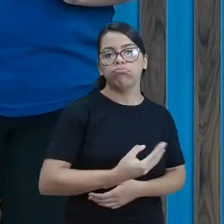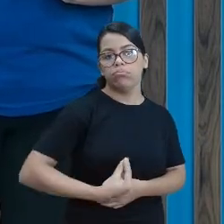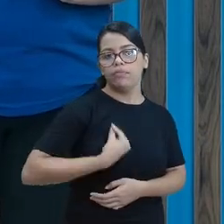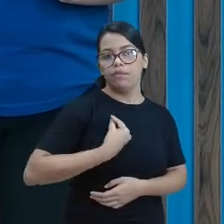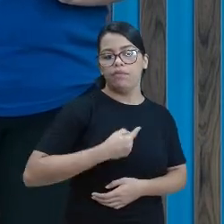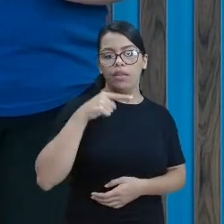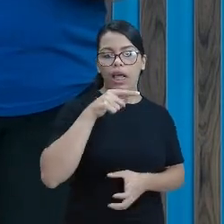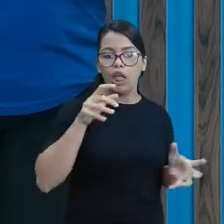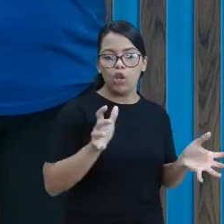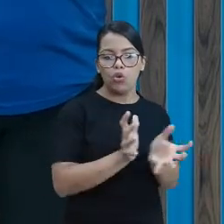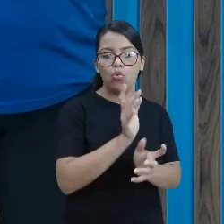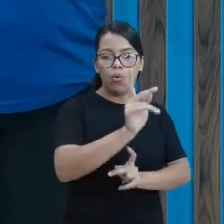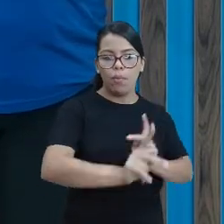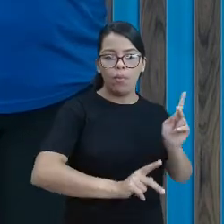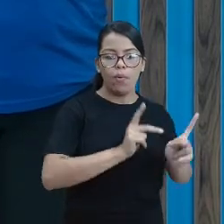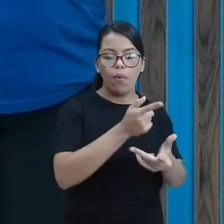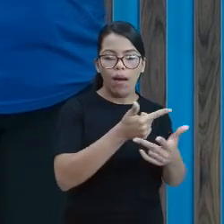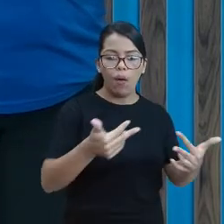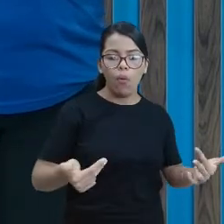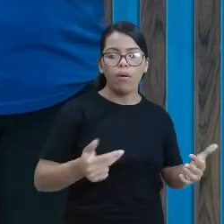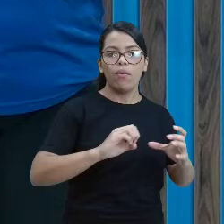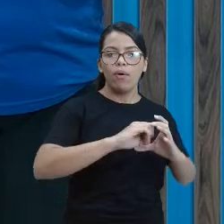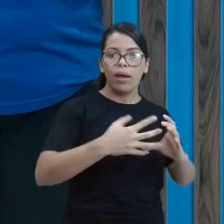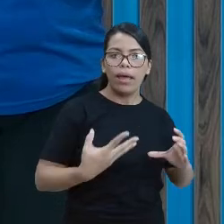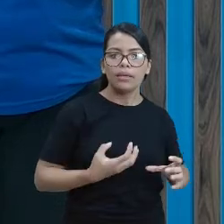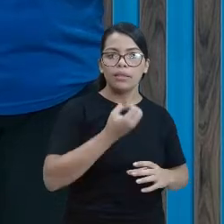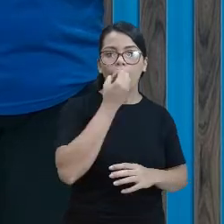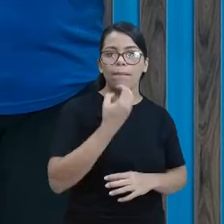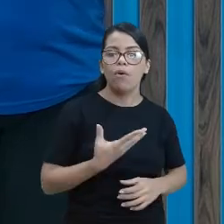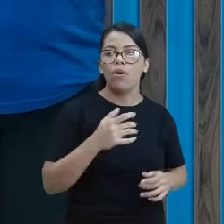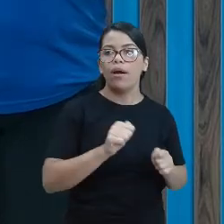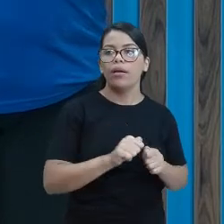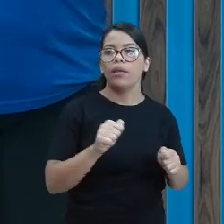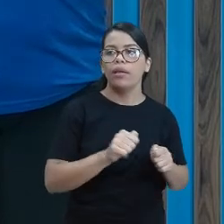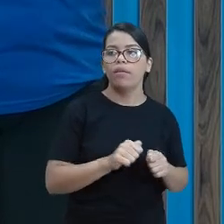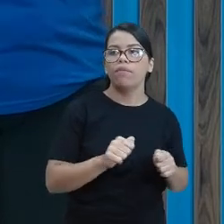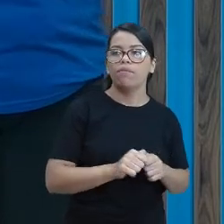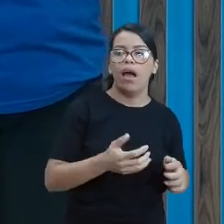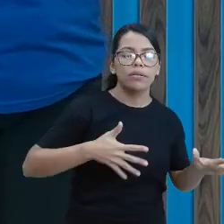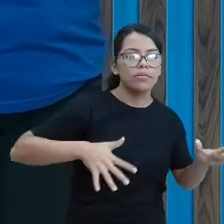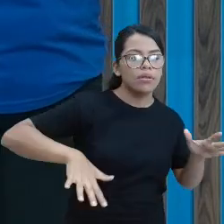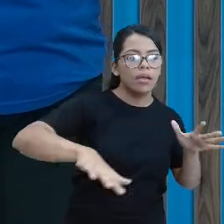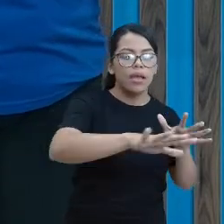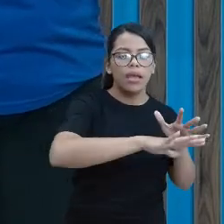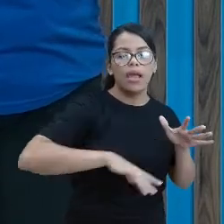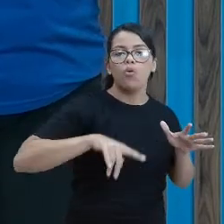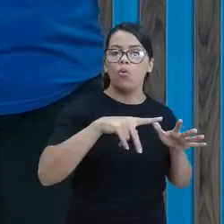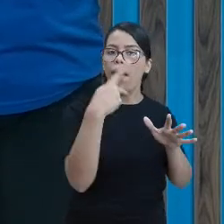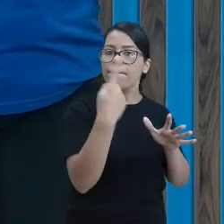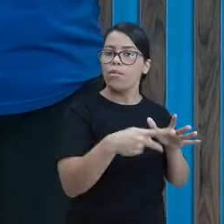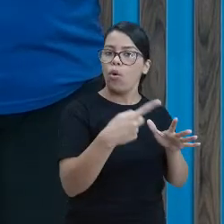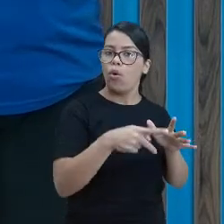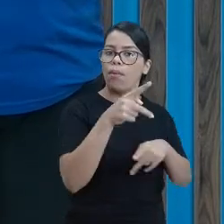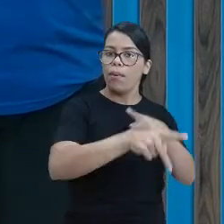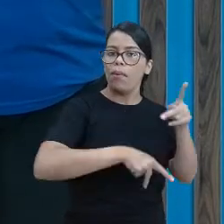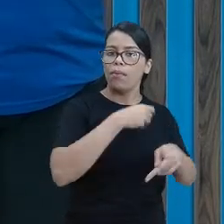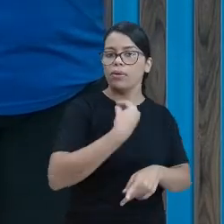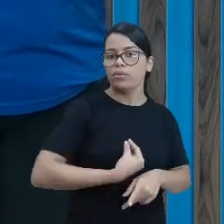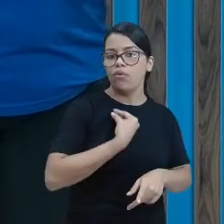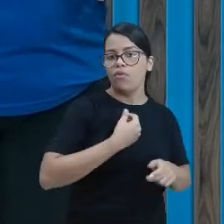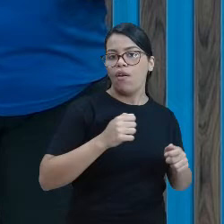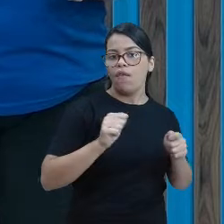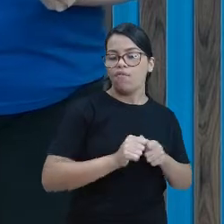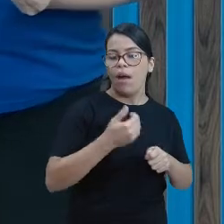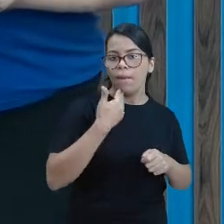daquela população, se for uma característica bacana aí, que naquele ambiente que aquela população vive,